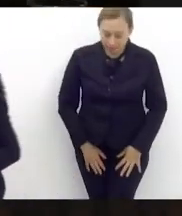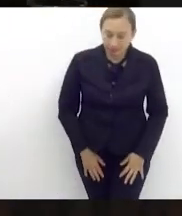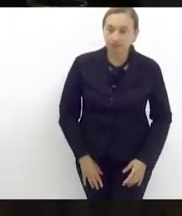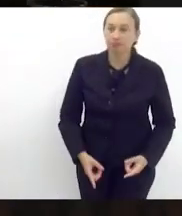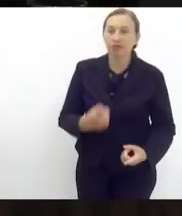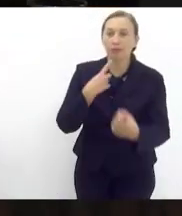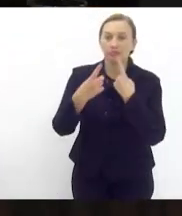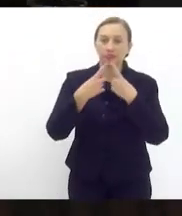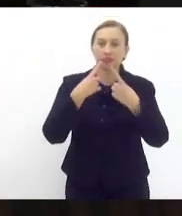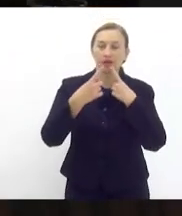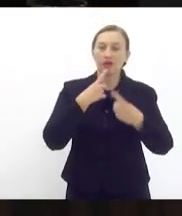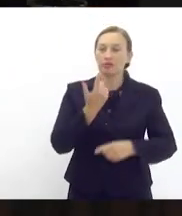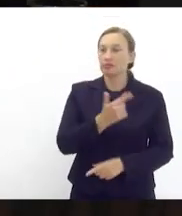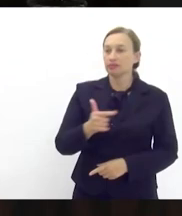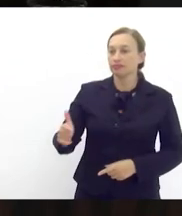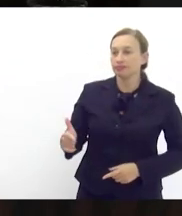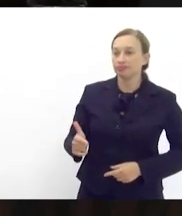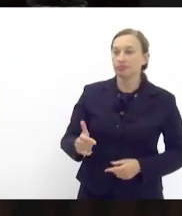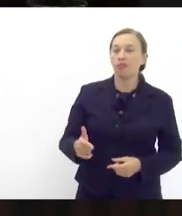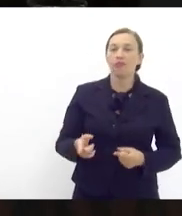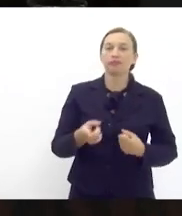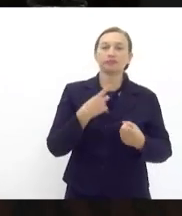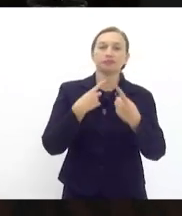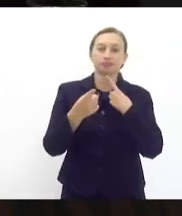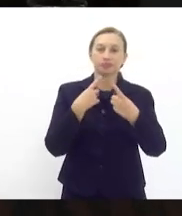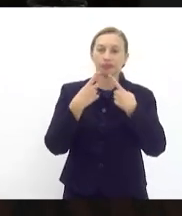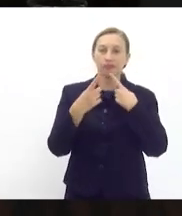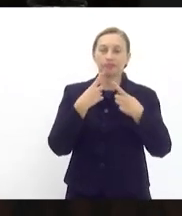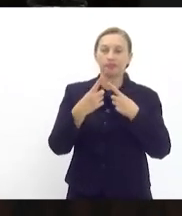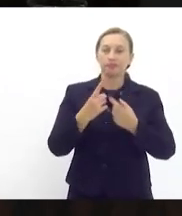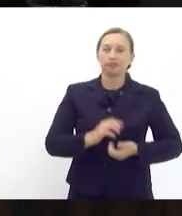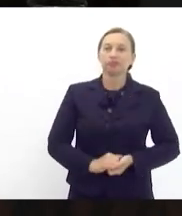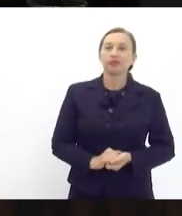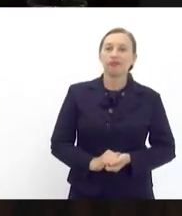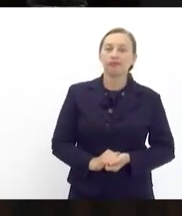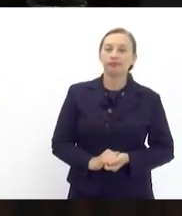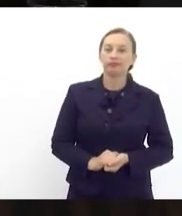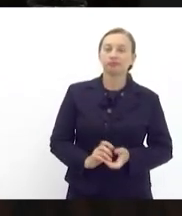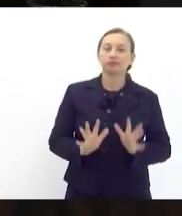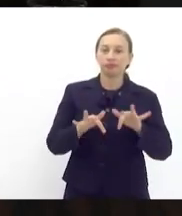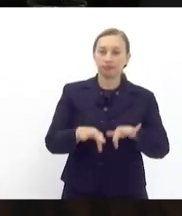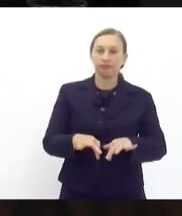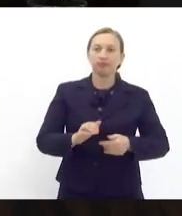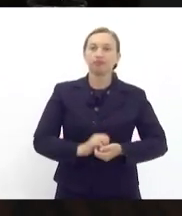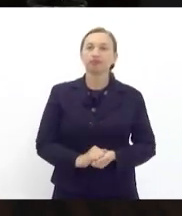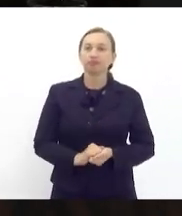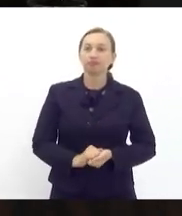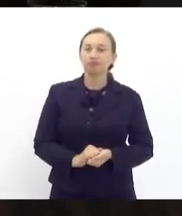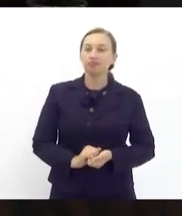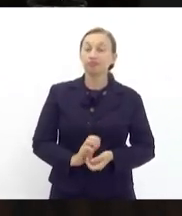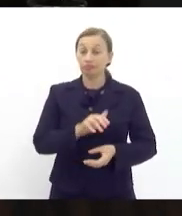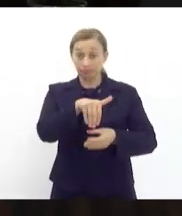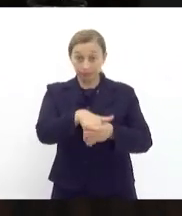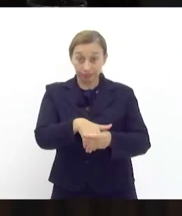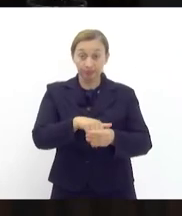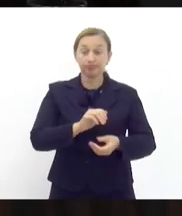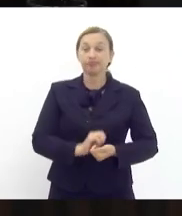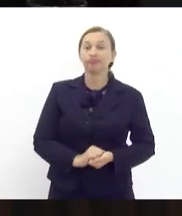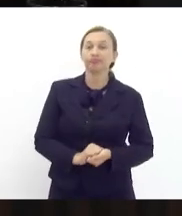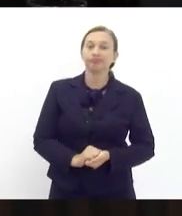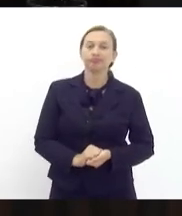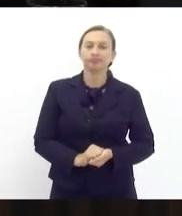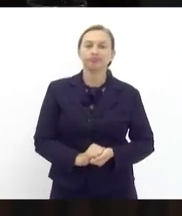não havendo quem queira discutir encerrado a discussão em votação